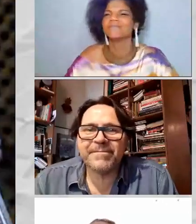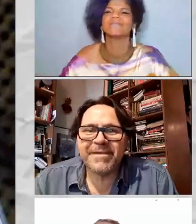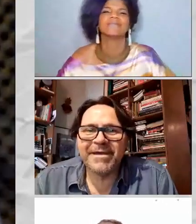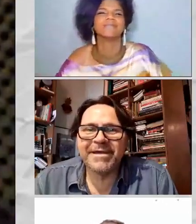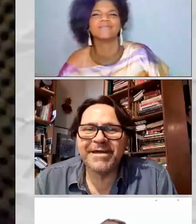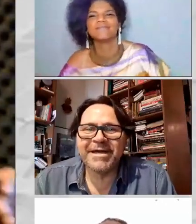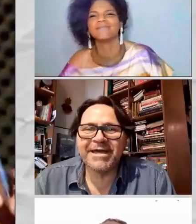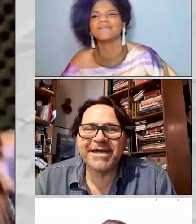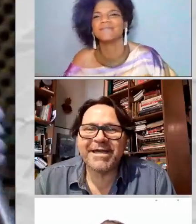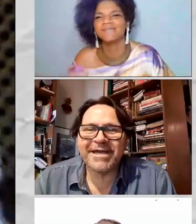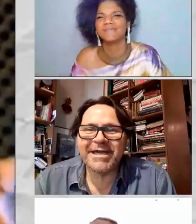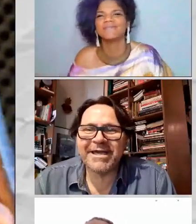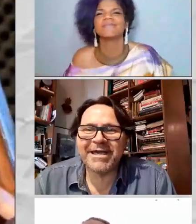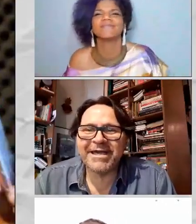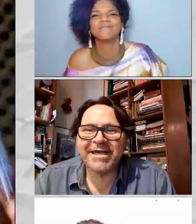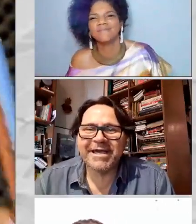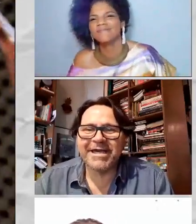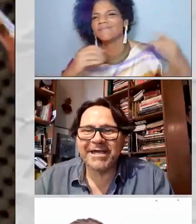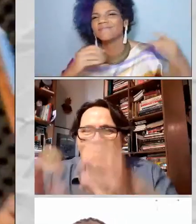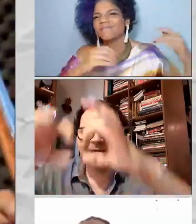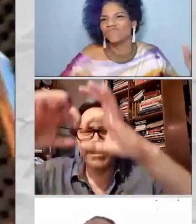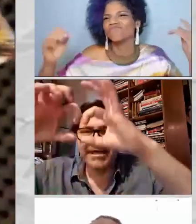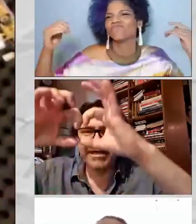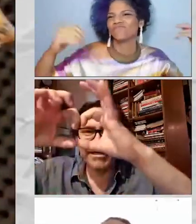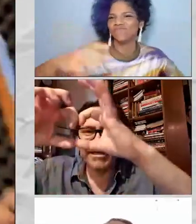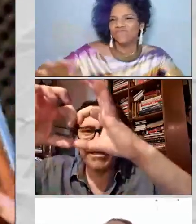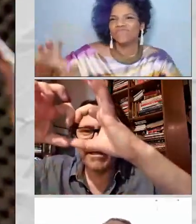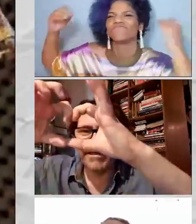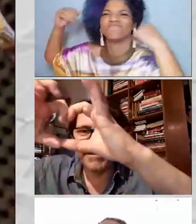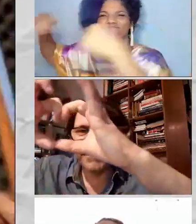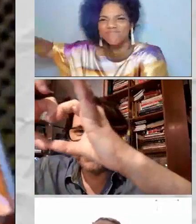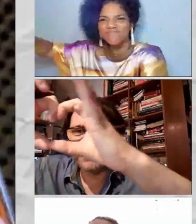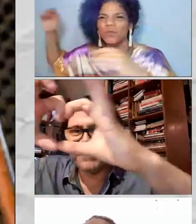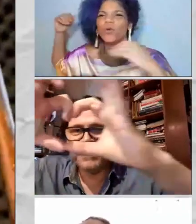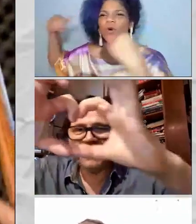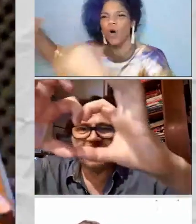a boca, sabe, tirando tudo de ruim,